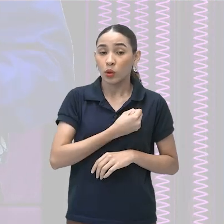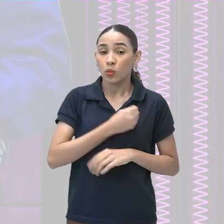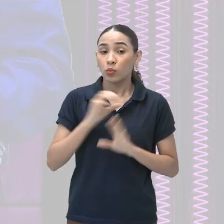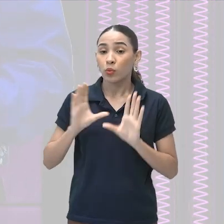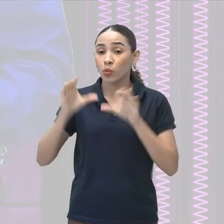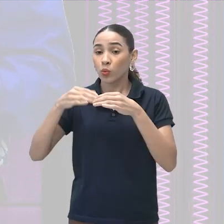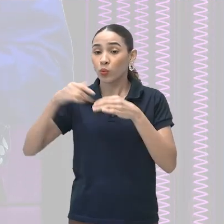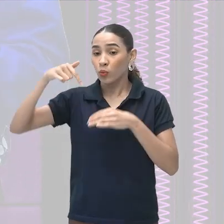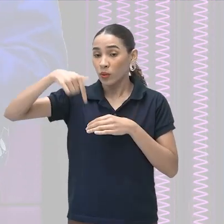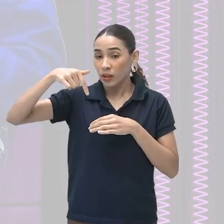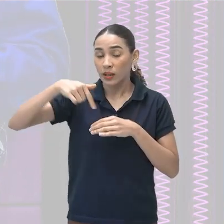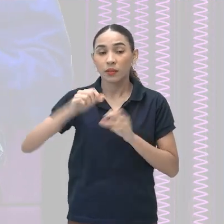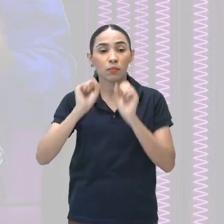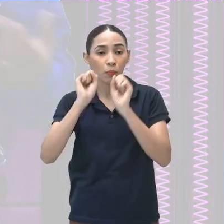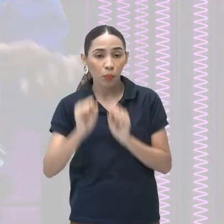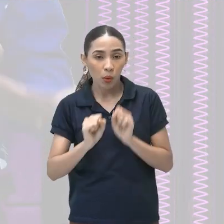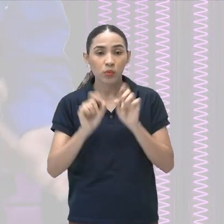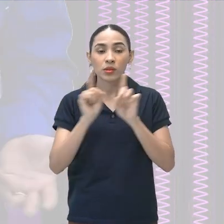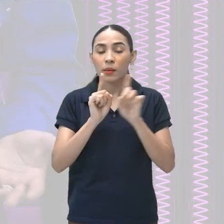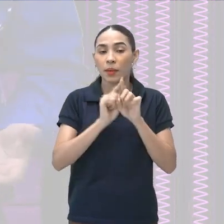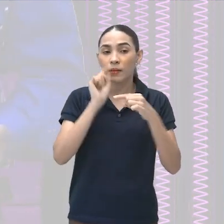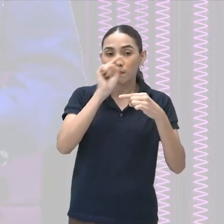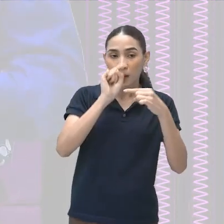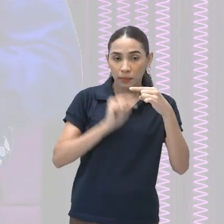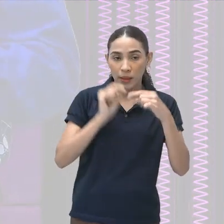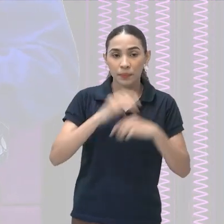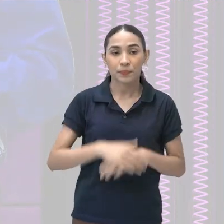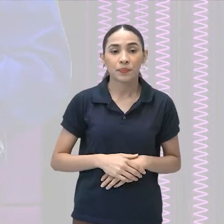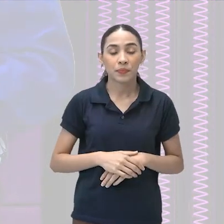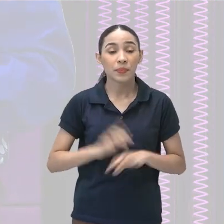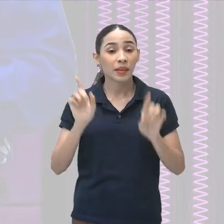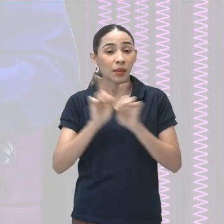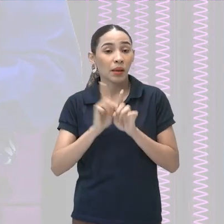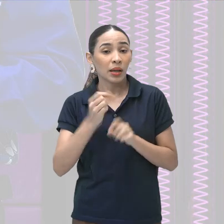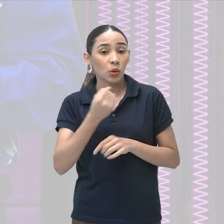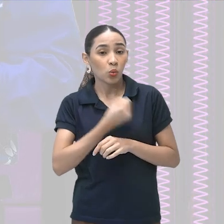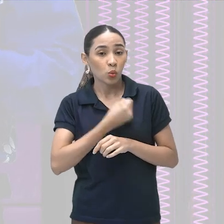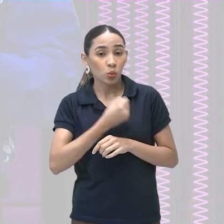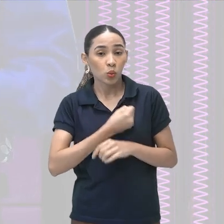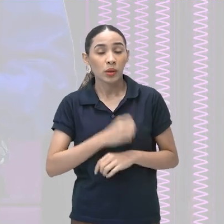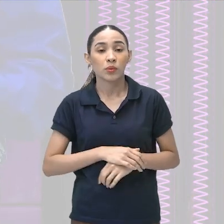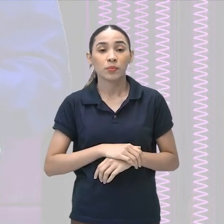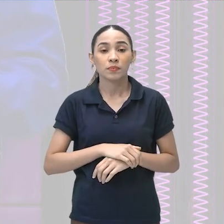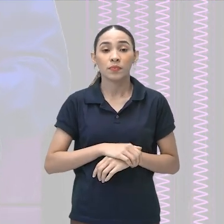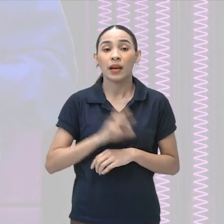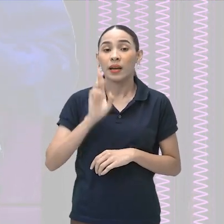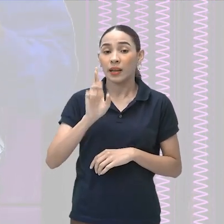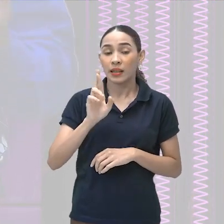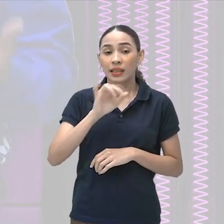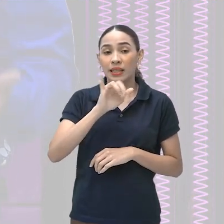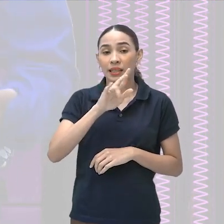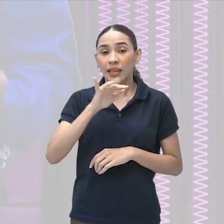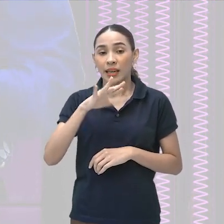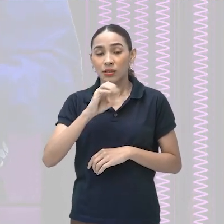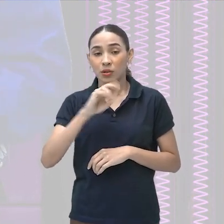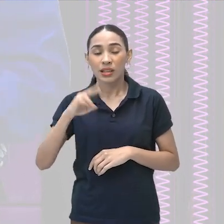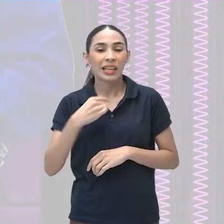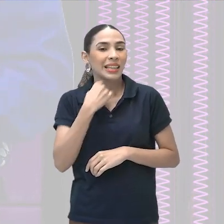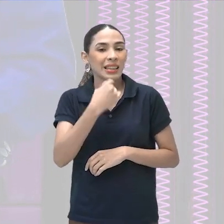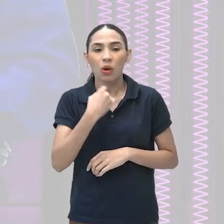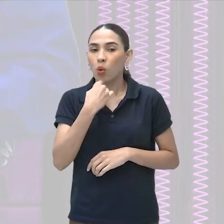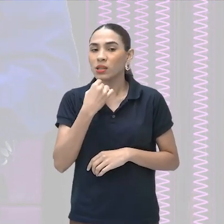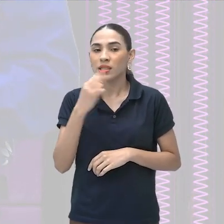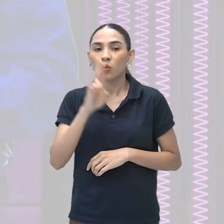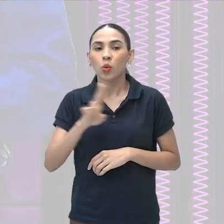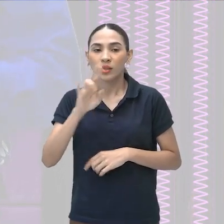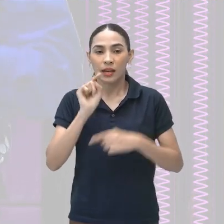racionais são números que eu posso escrever na forma de fração e os números irracionais são números que eu não consigo escrever